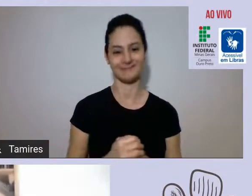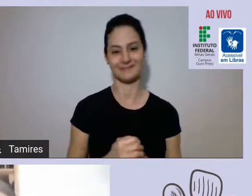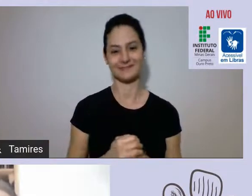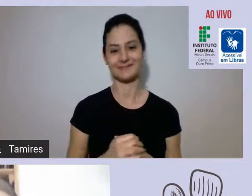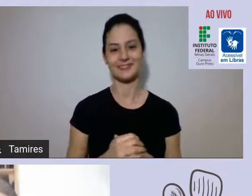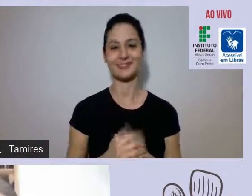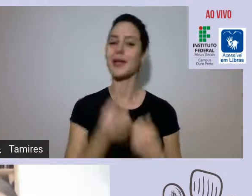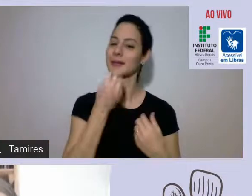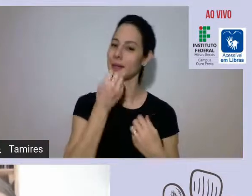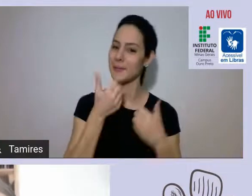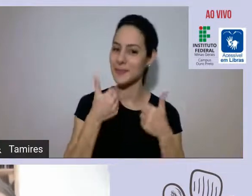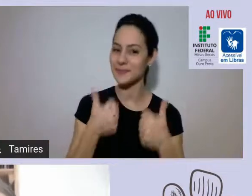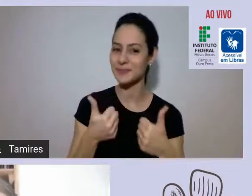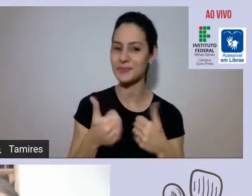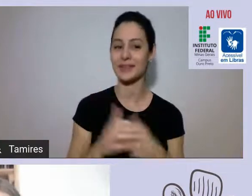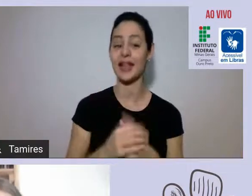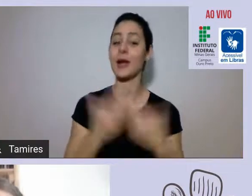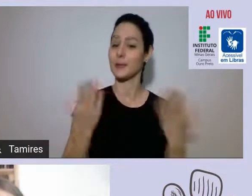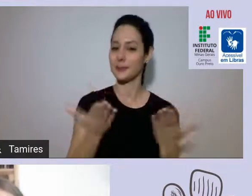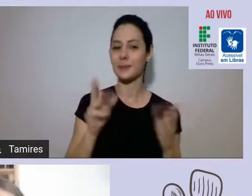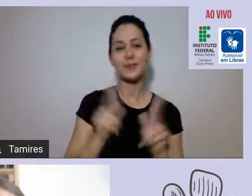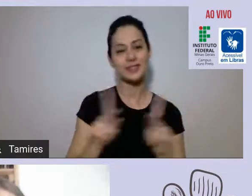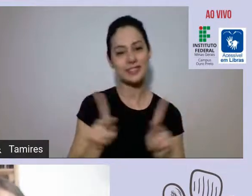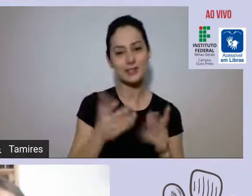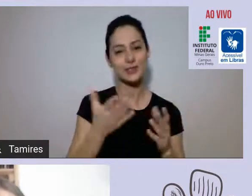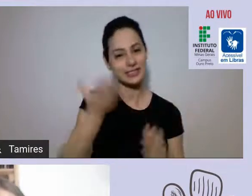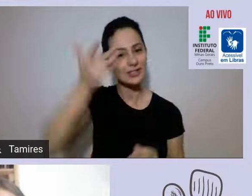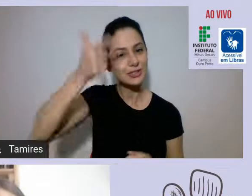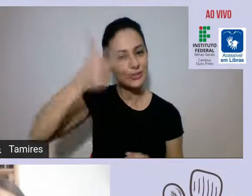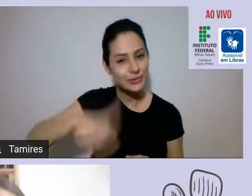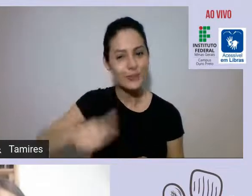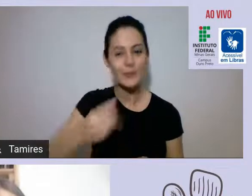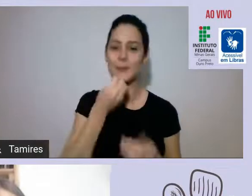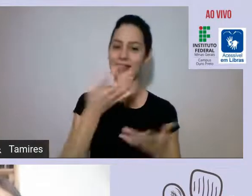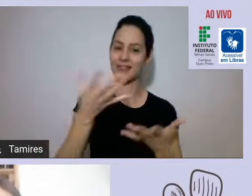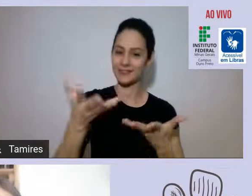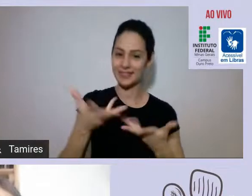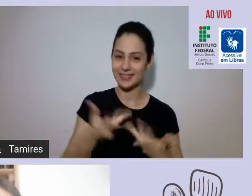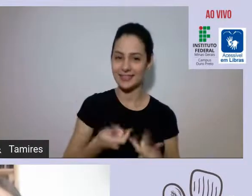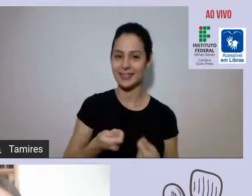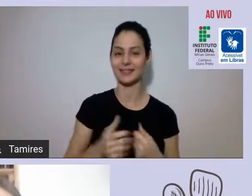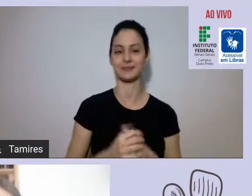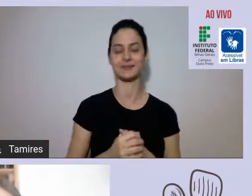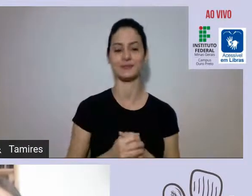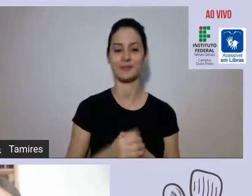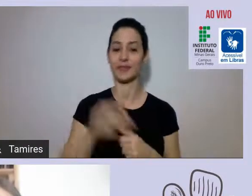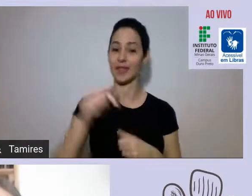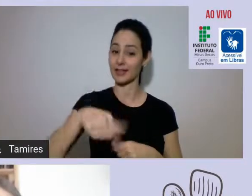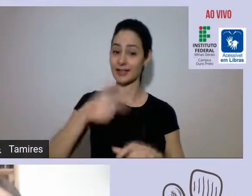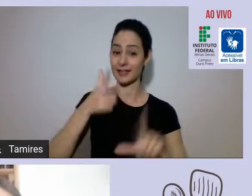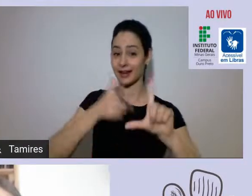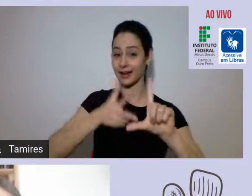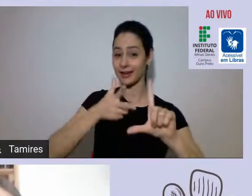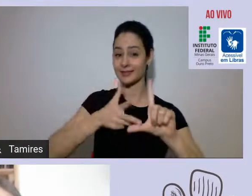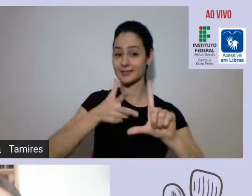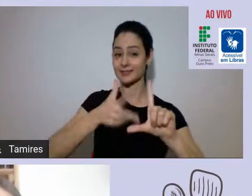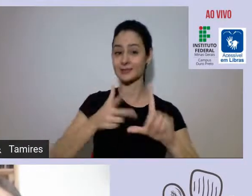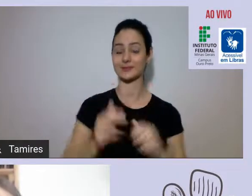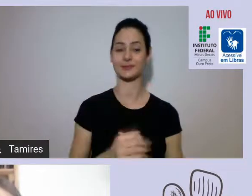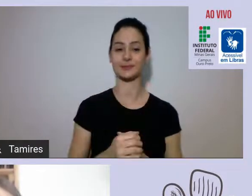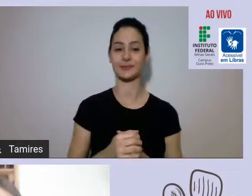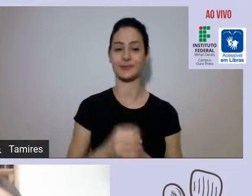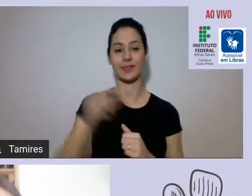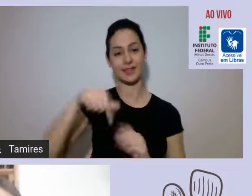Que bom. Professora, então, novamente, seja bem-vinda aqui a essa live do